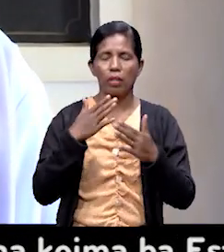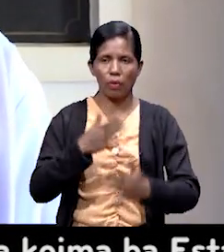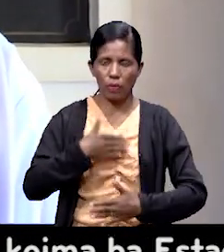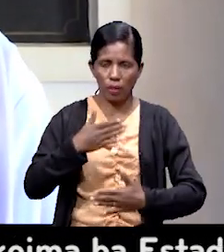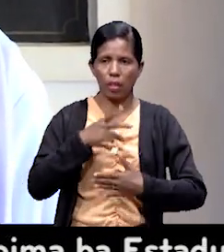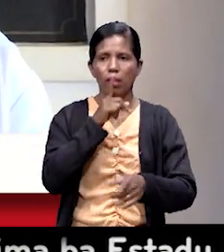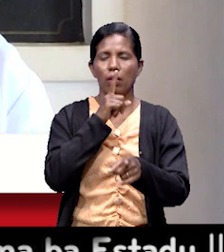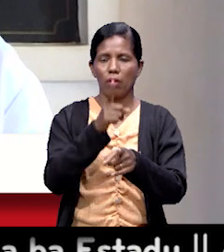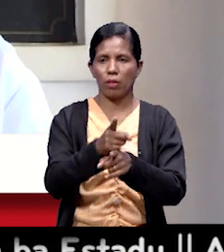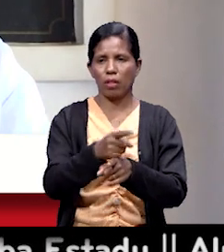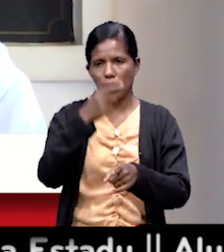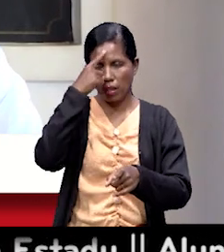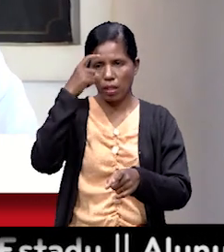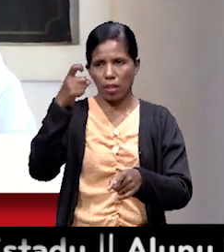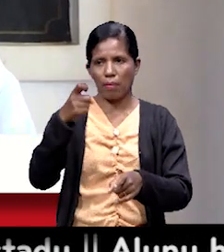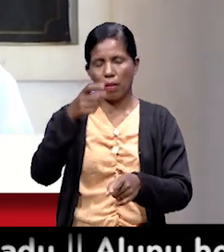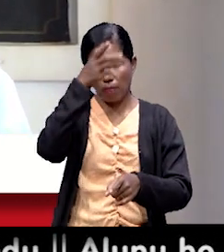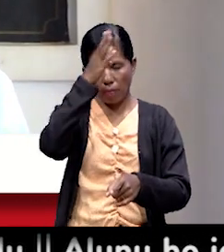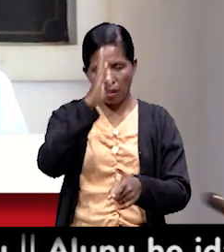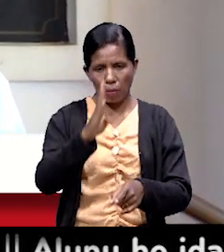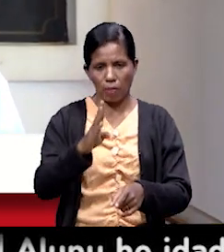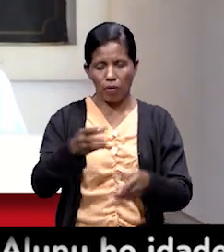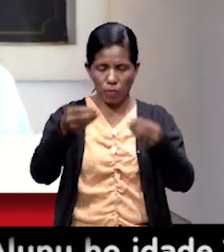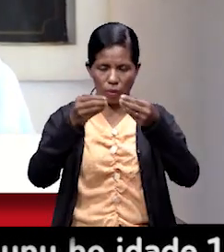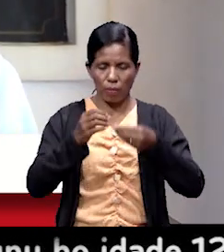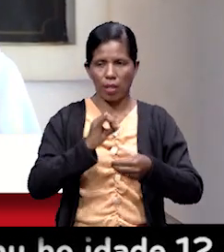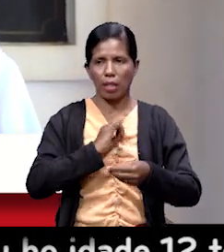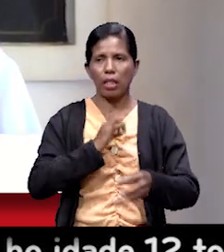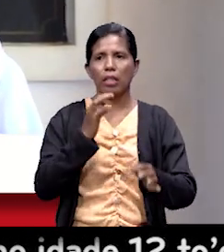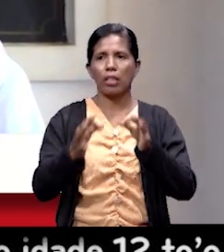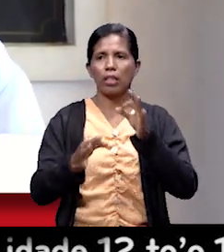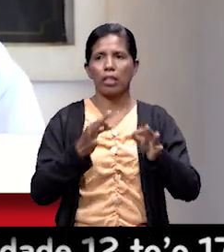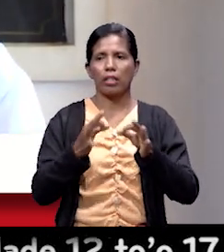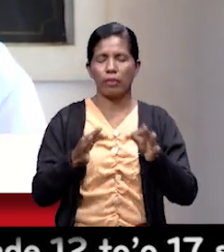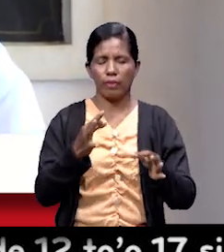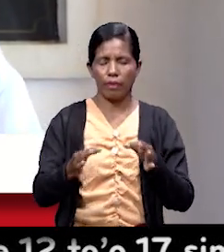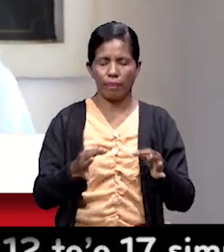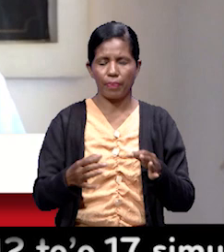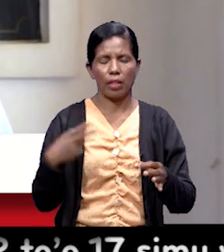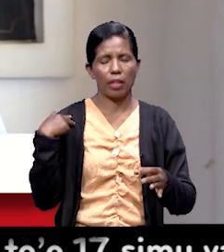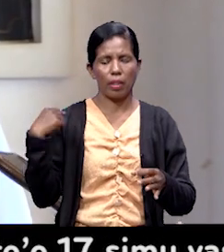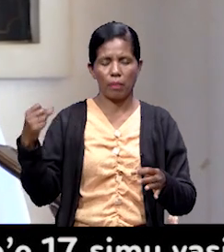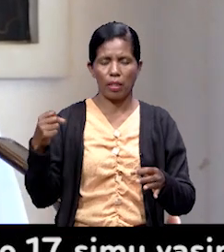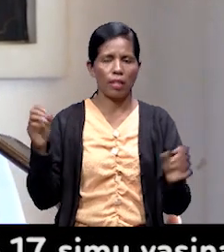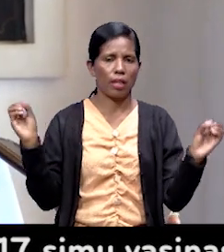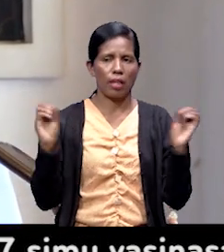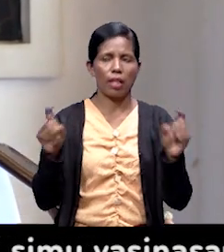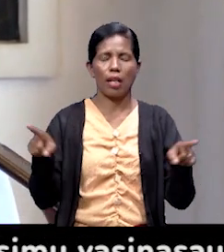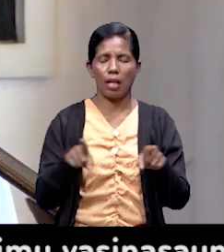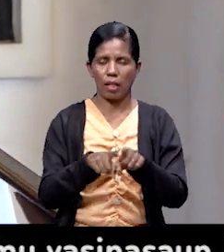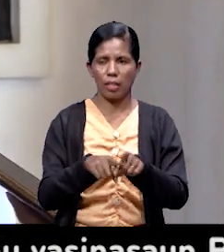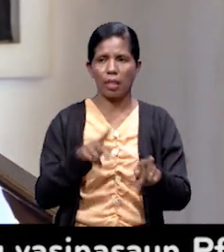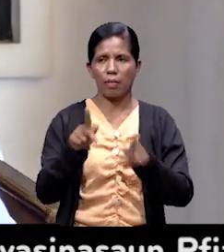tamba aroma haraik mai hau maske kbit lai hen dar eman ebe mak kbit lai